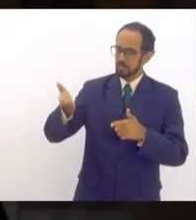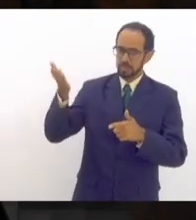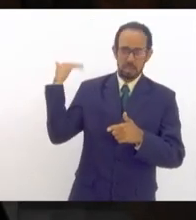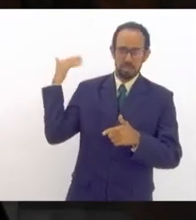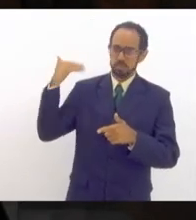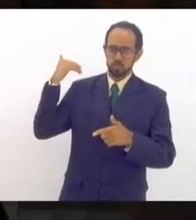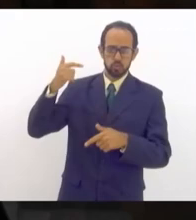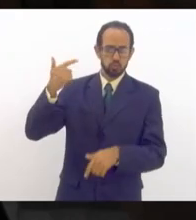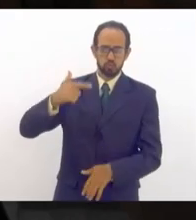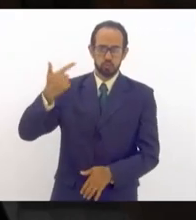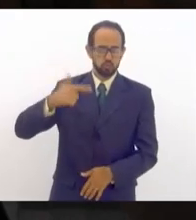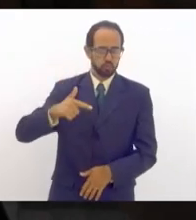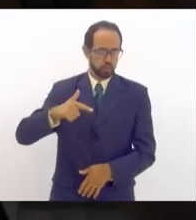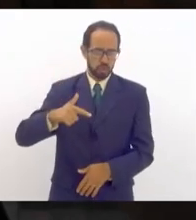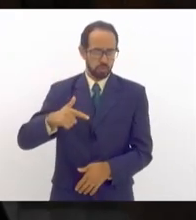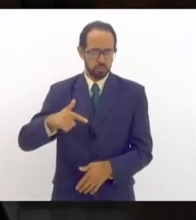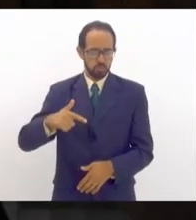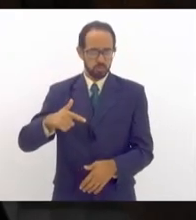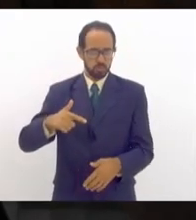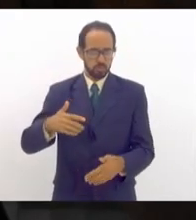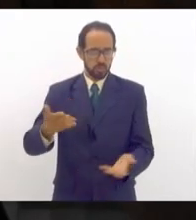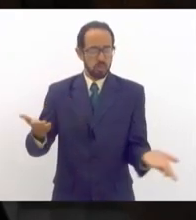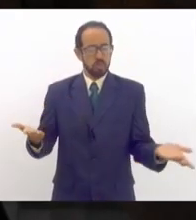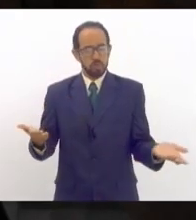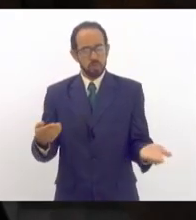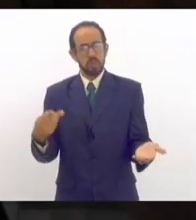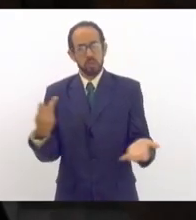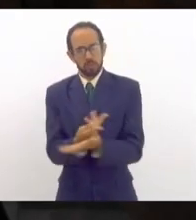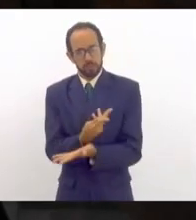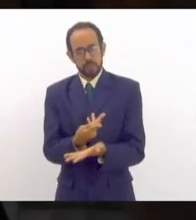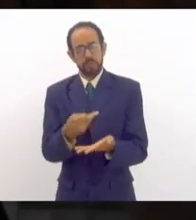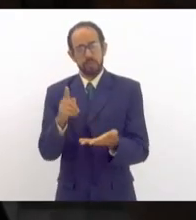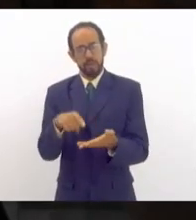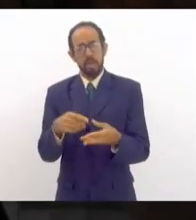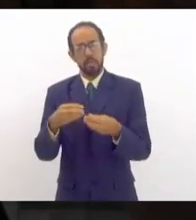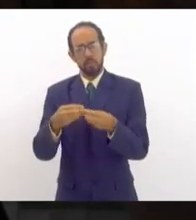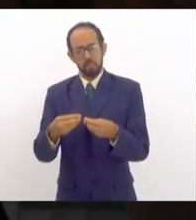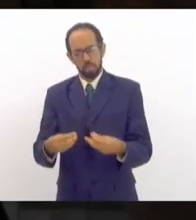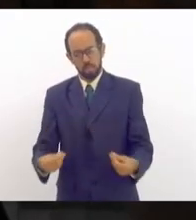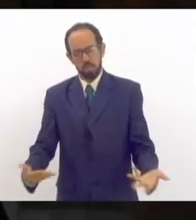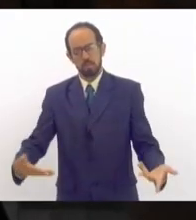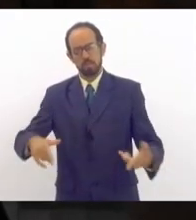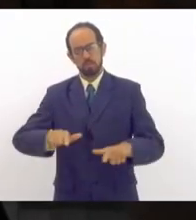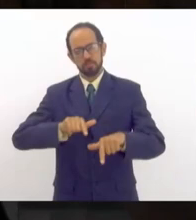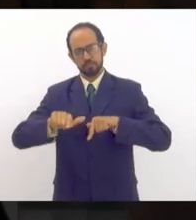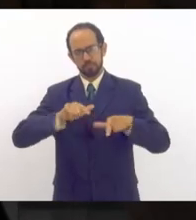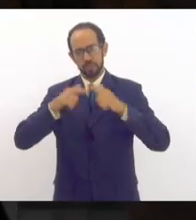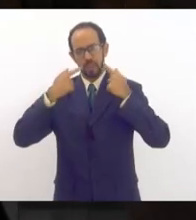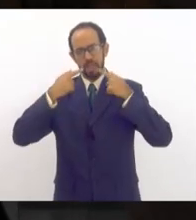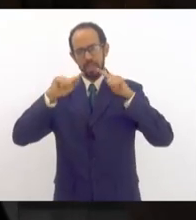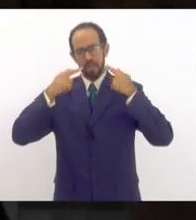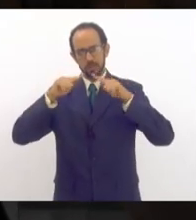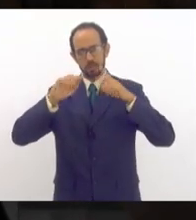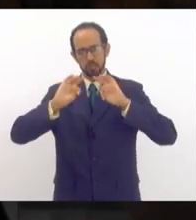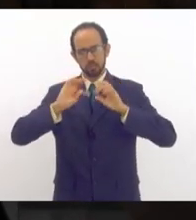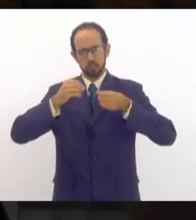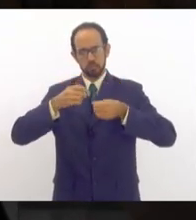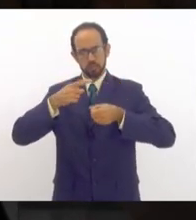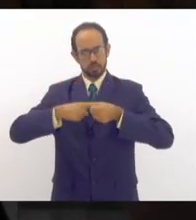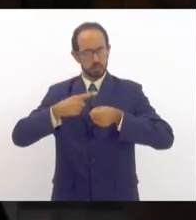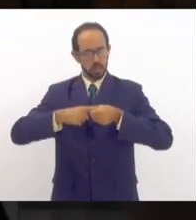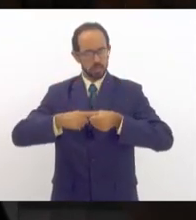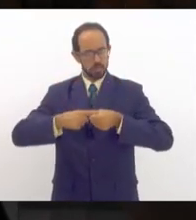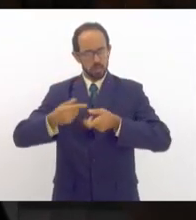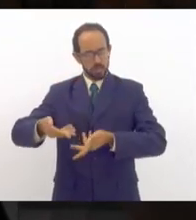recentemente vem sofrendo por conta do desse serviço e a reclamação é em toda a cidade do mal